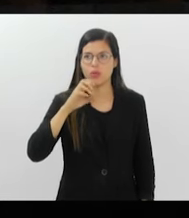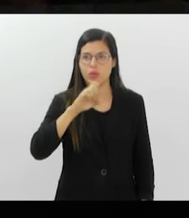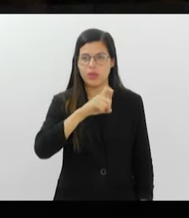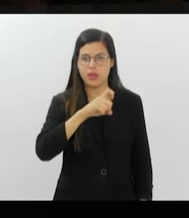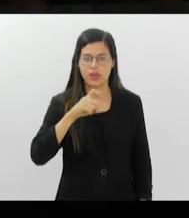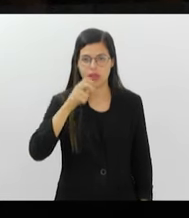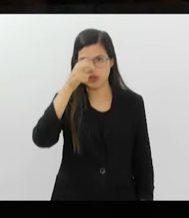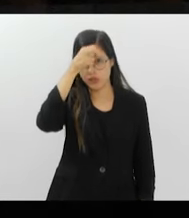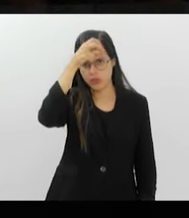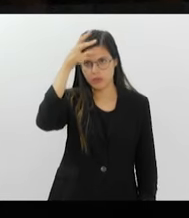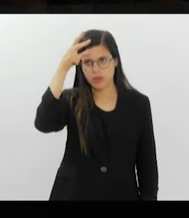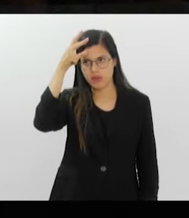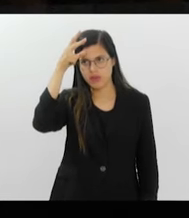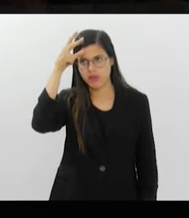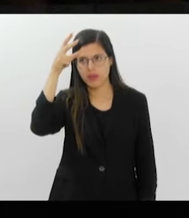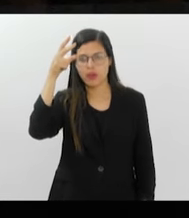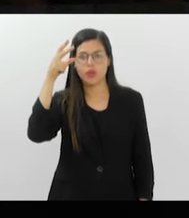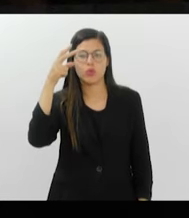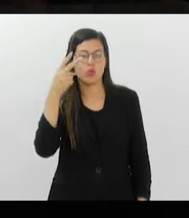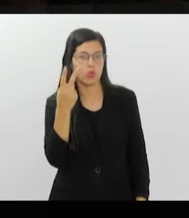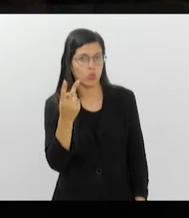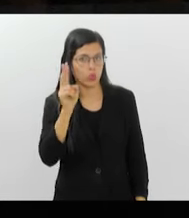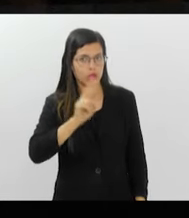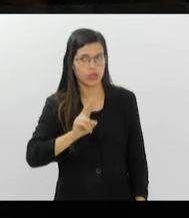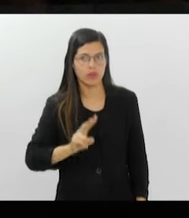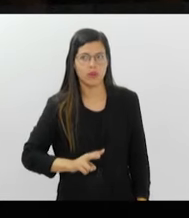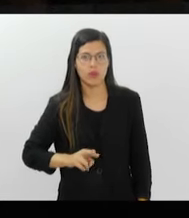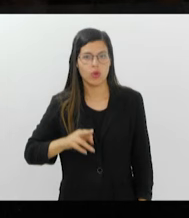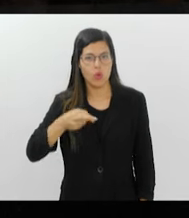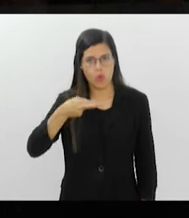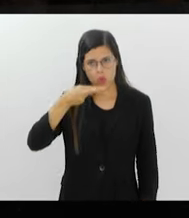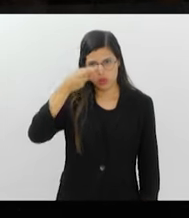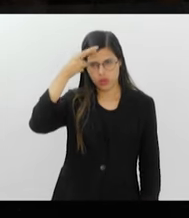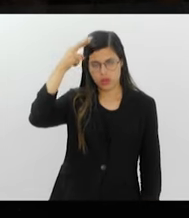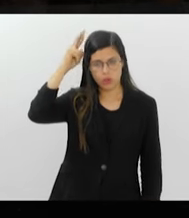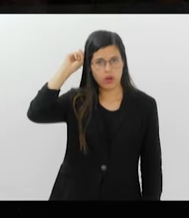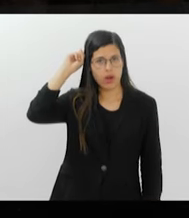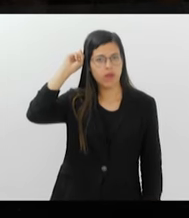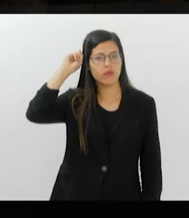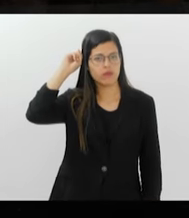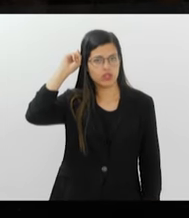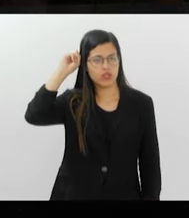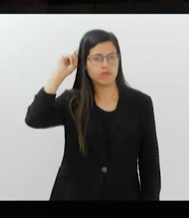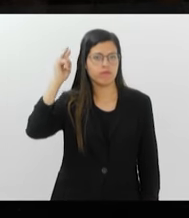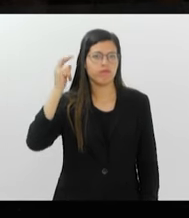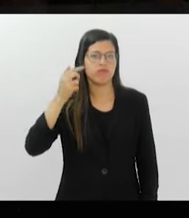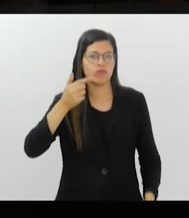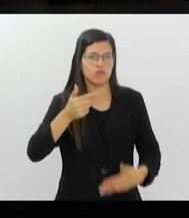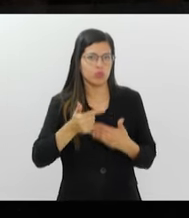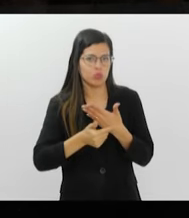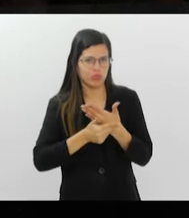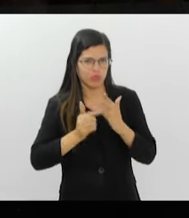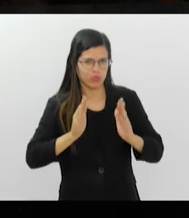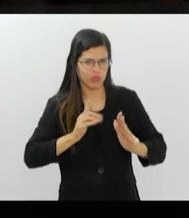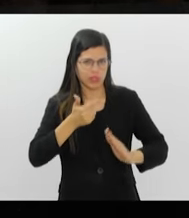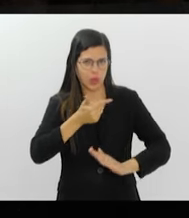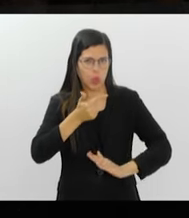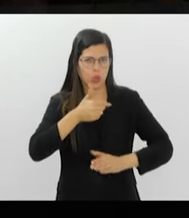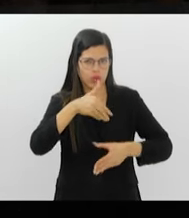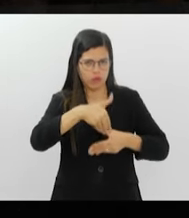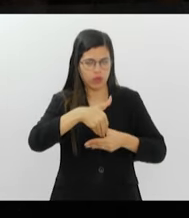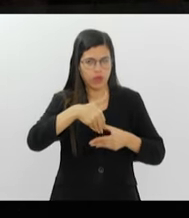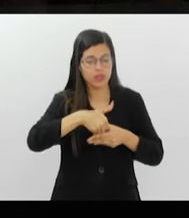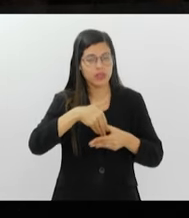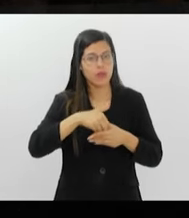ex-prefeito, por duas vezes, Rodrigo Neves, que no segundo turno